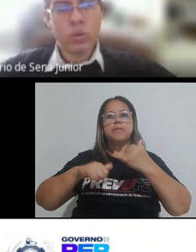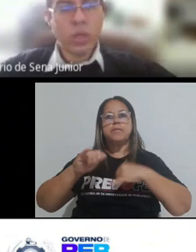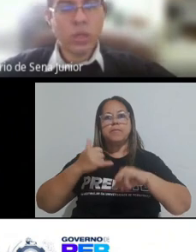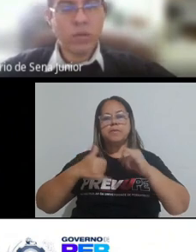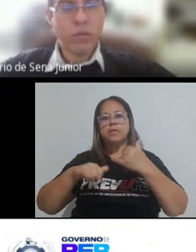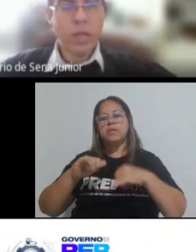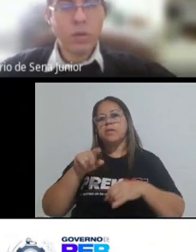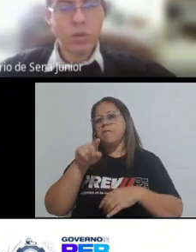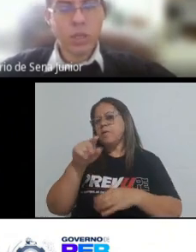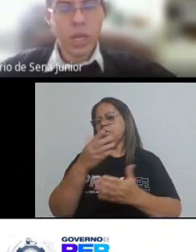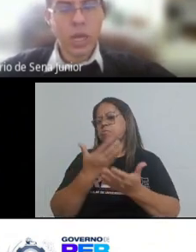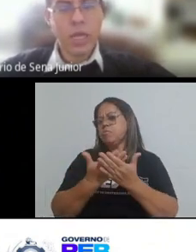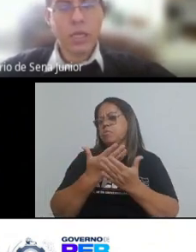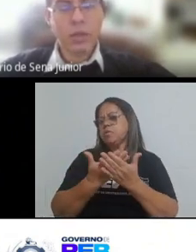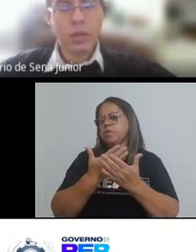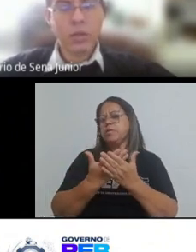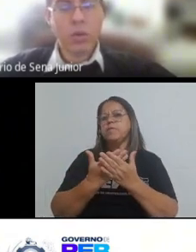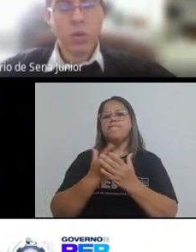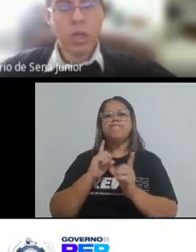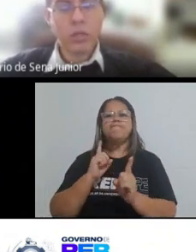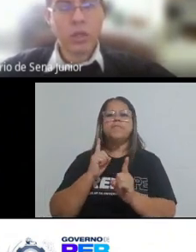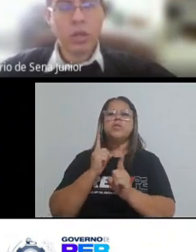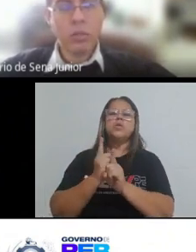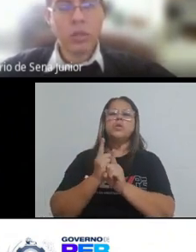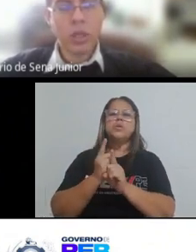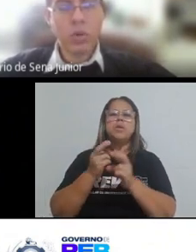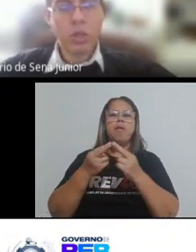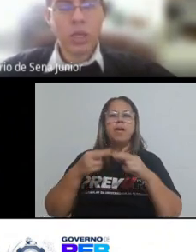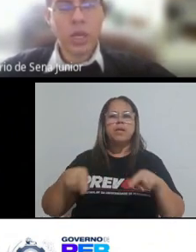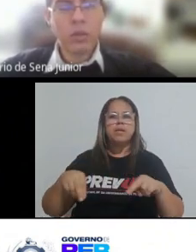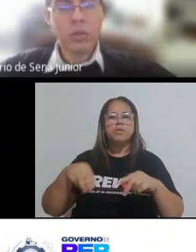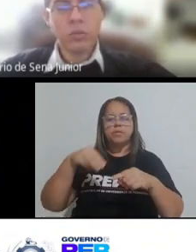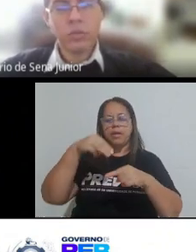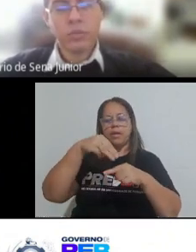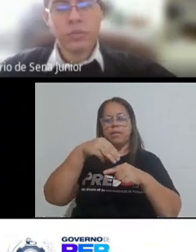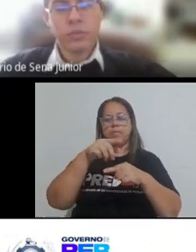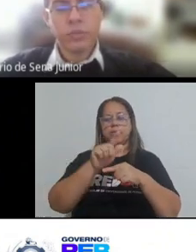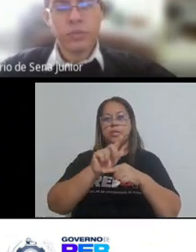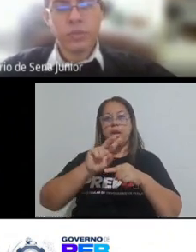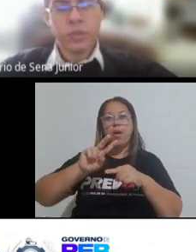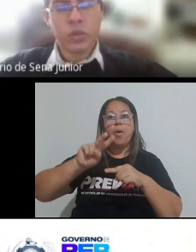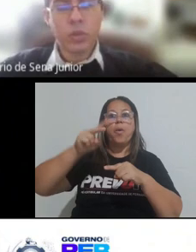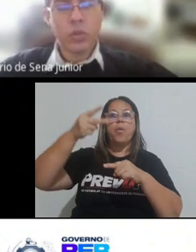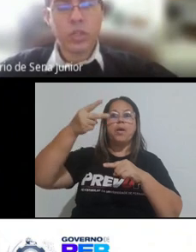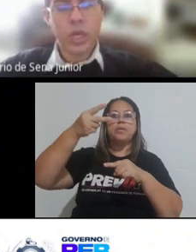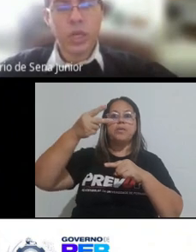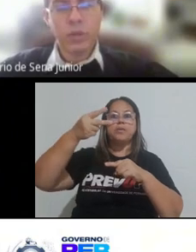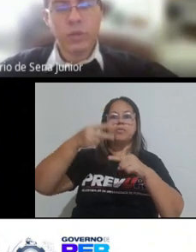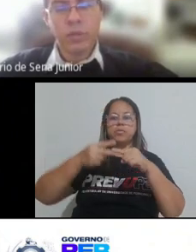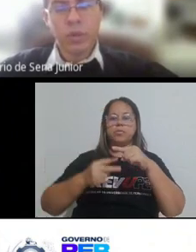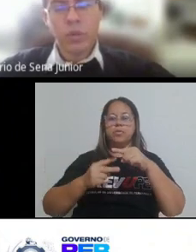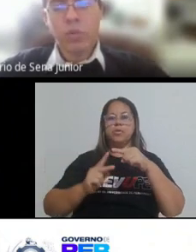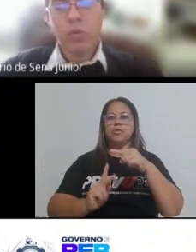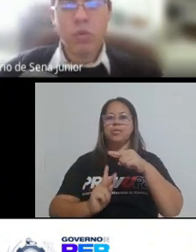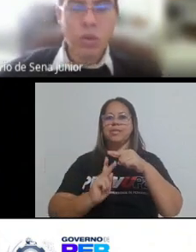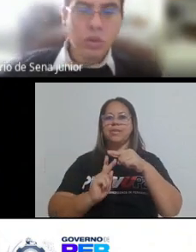estudante vai encontrar o restador mg ao quadrado sobre 2 k.